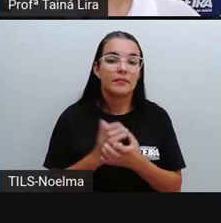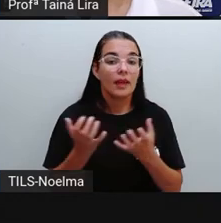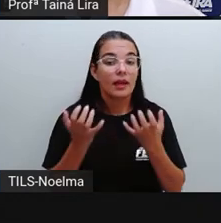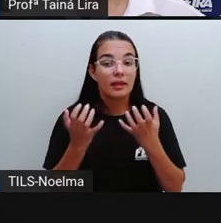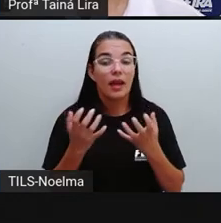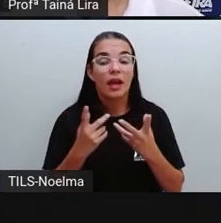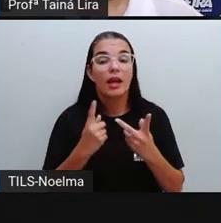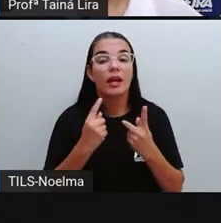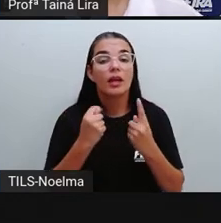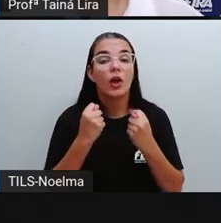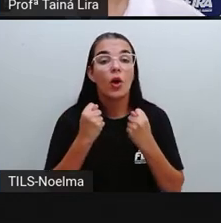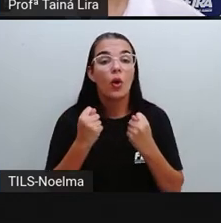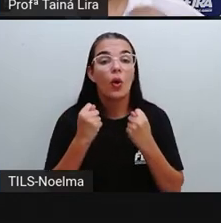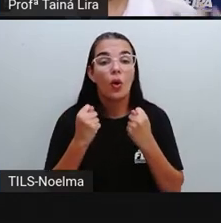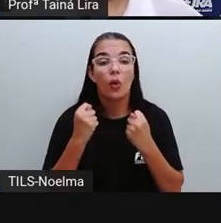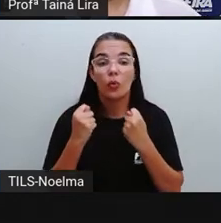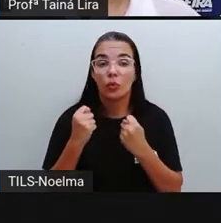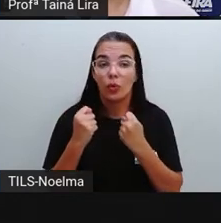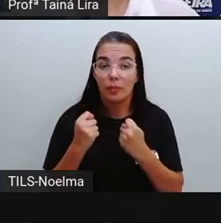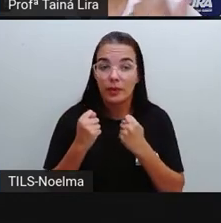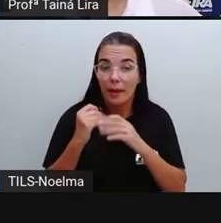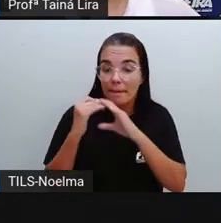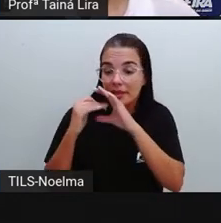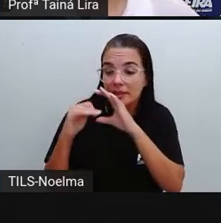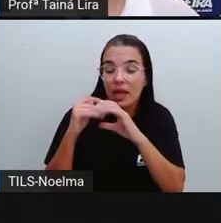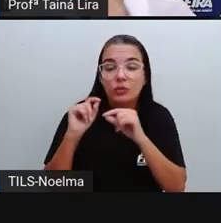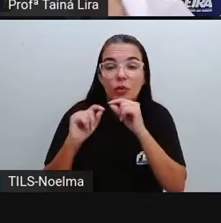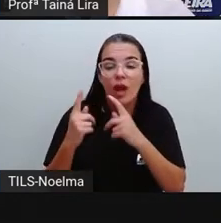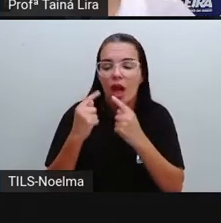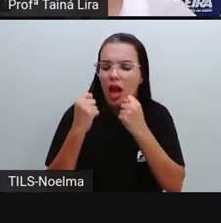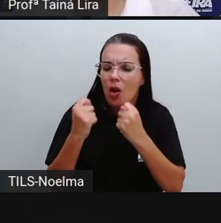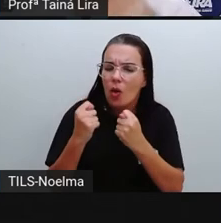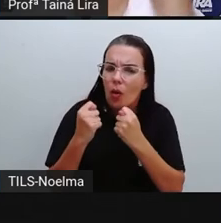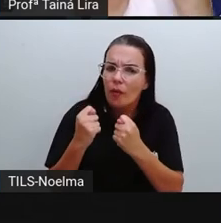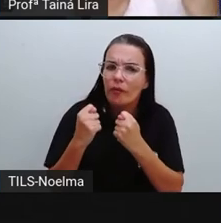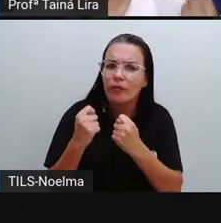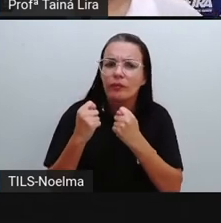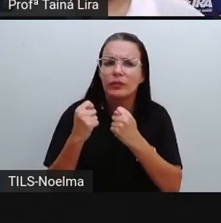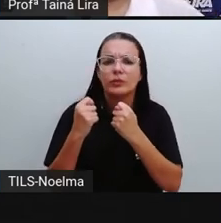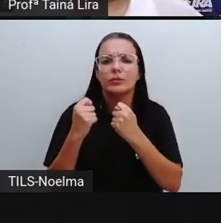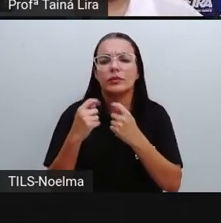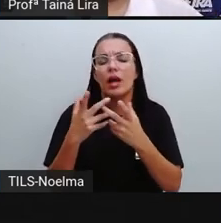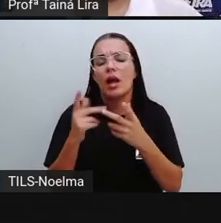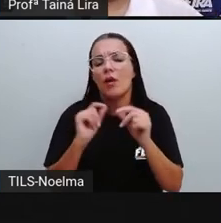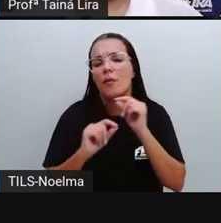Então, ele está tentando, né, passar uma mensagem ali para convencer a utilizar